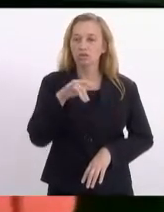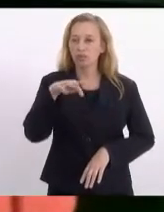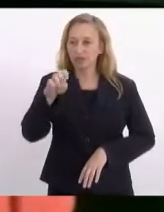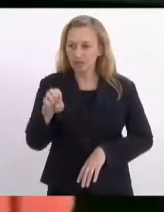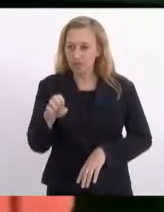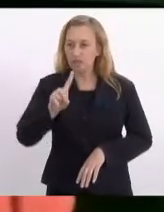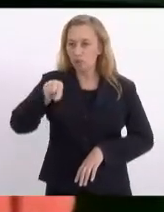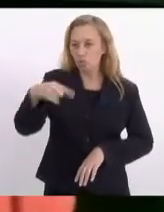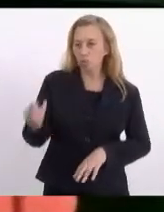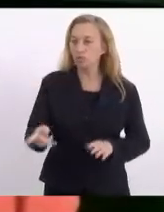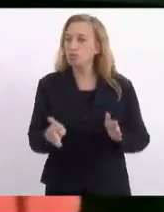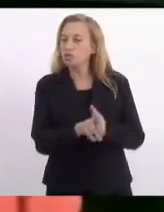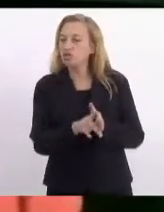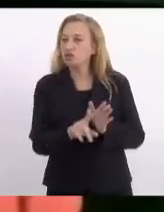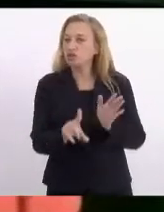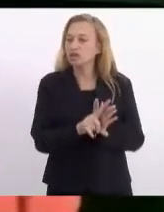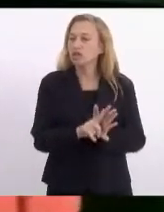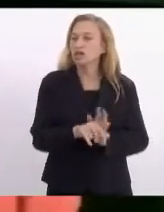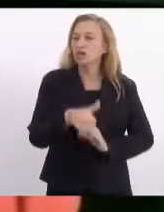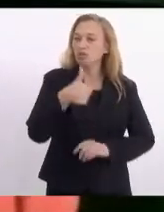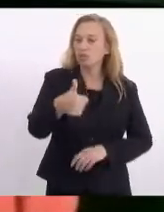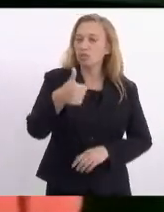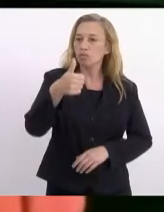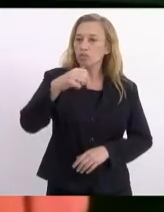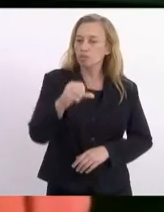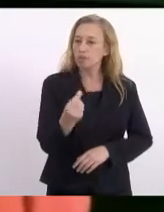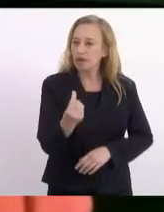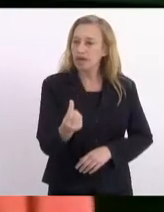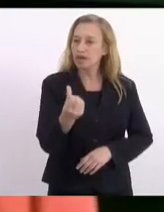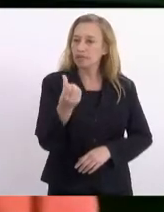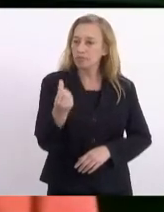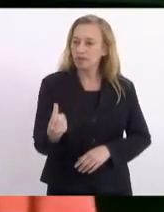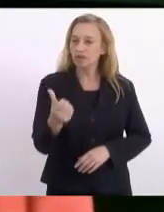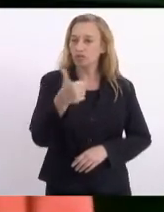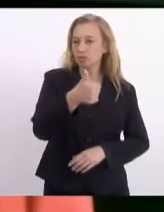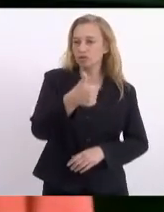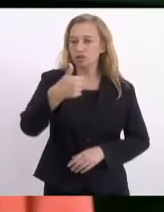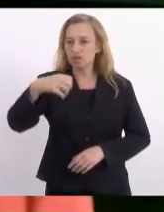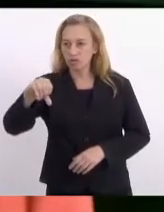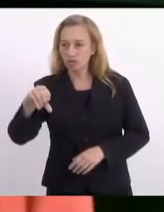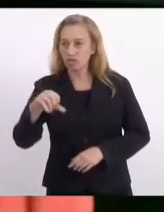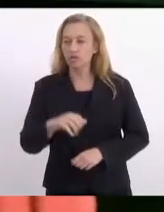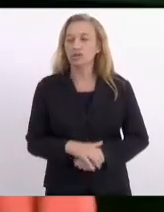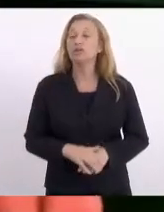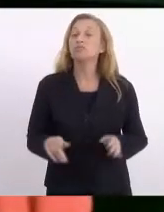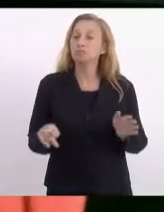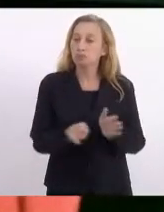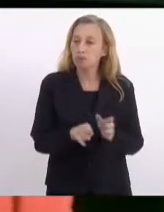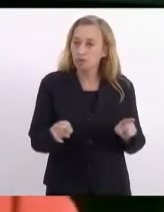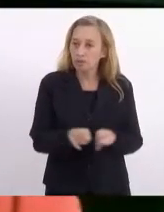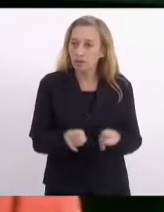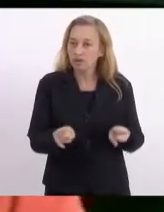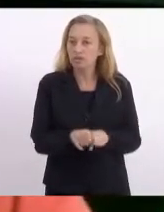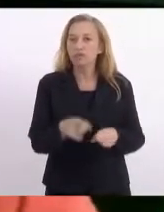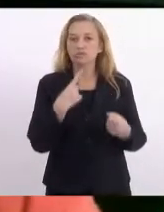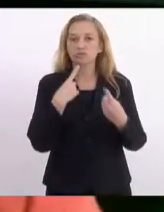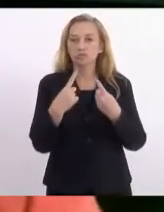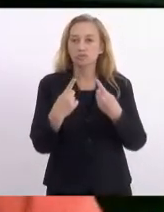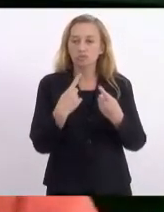outro projeto de lei é 166 de 2019, também sobre o debate